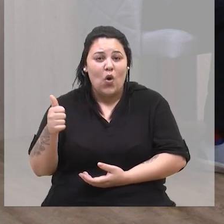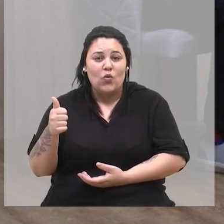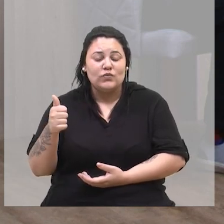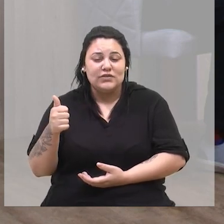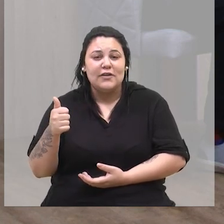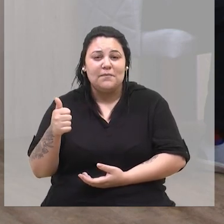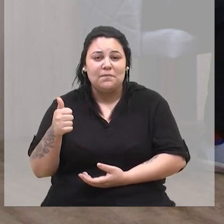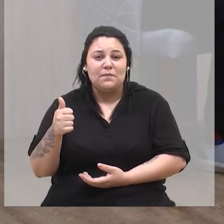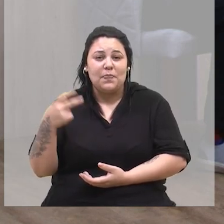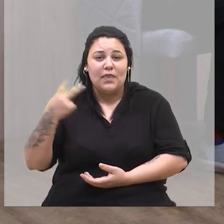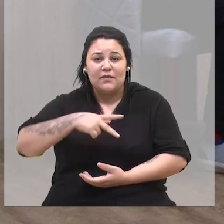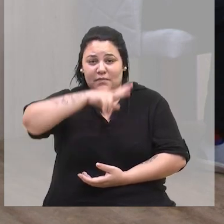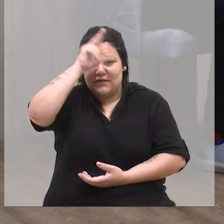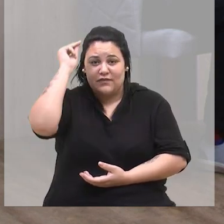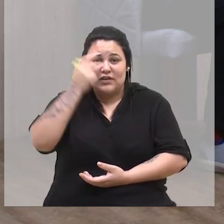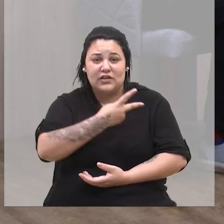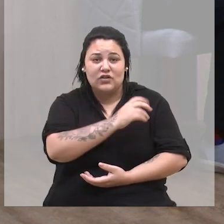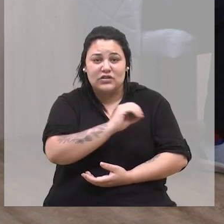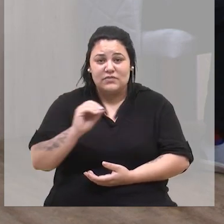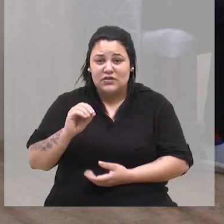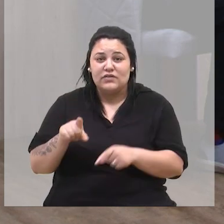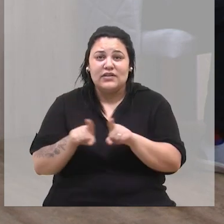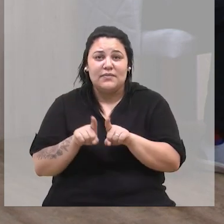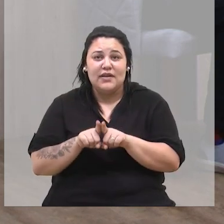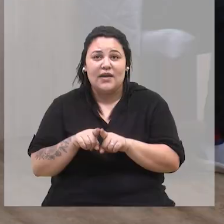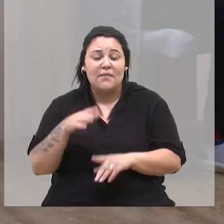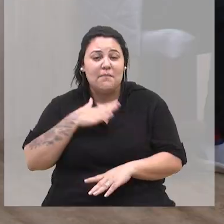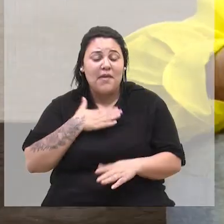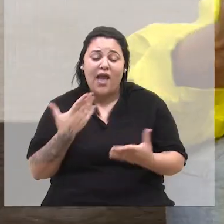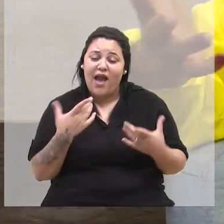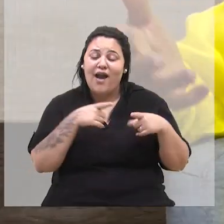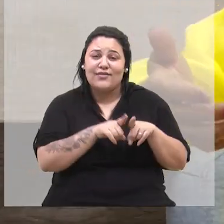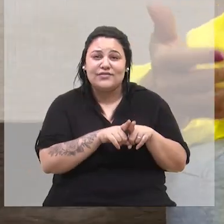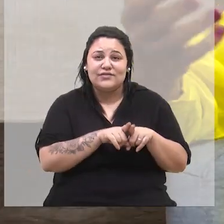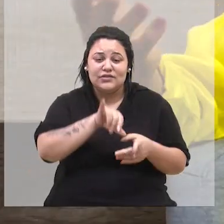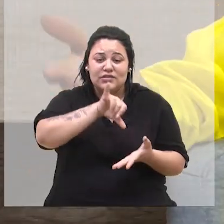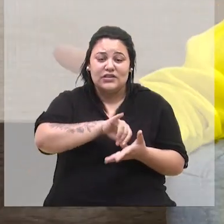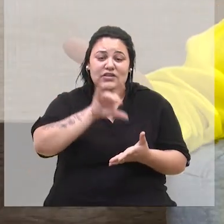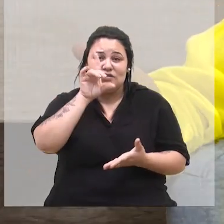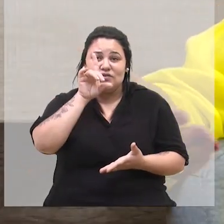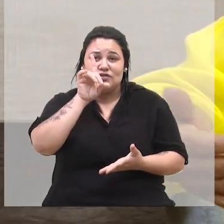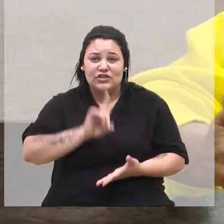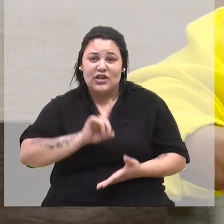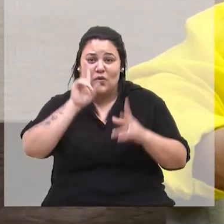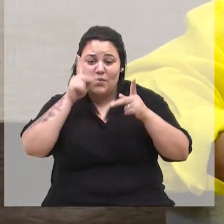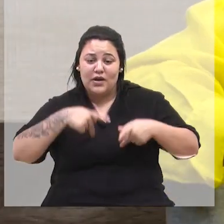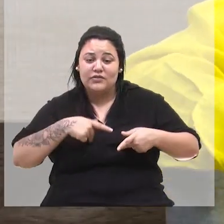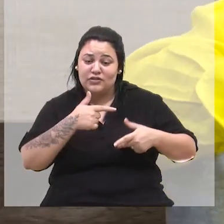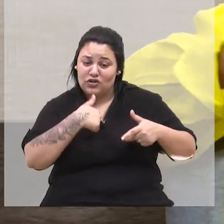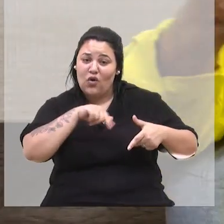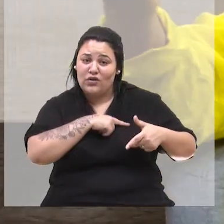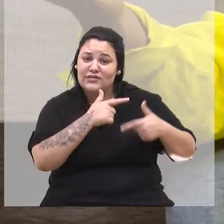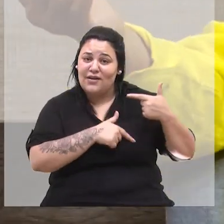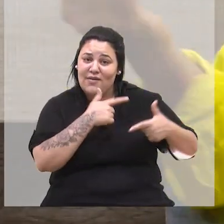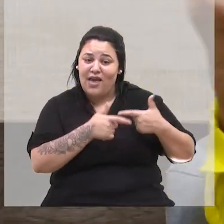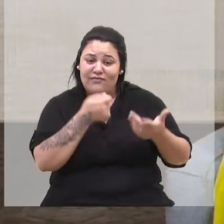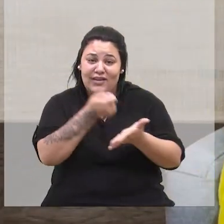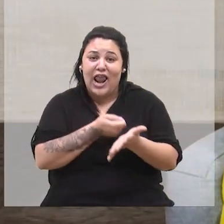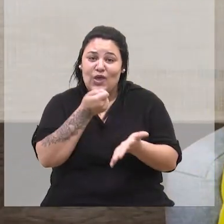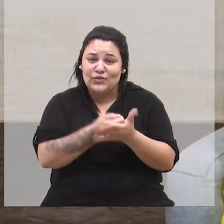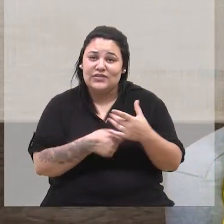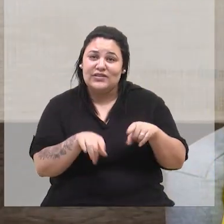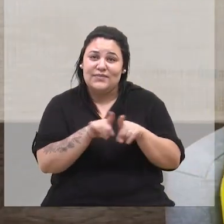11, que também foi a vice-prefeita em 2000, também era minha companheira do Centro de Direitos Humanos, e trabalhávamos,